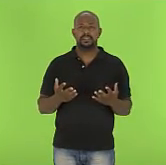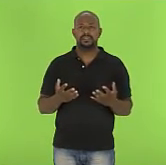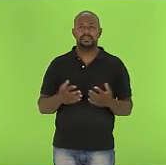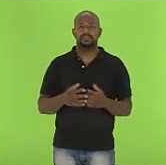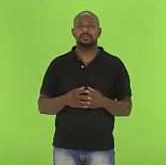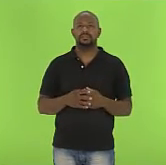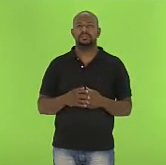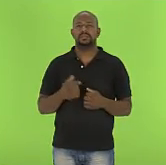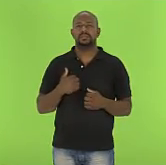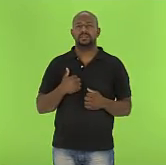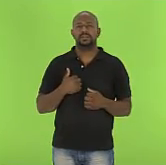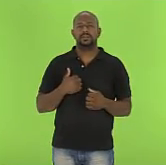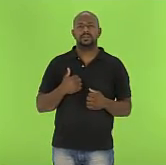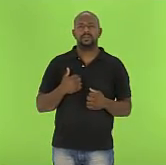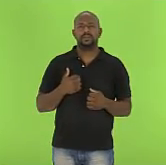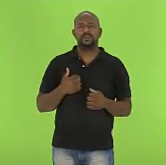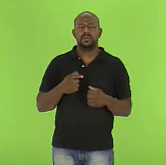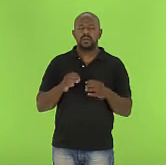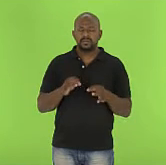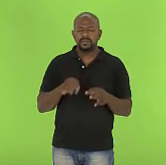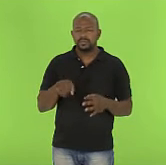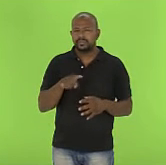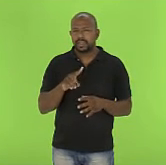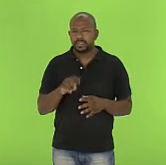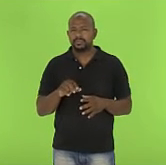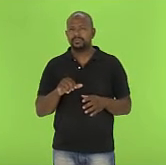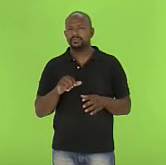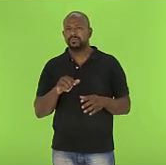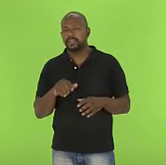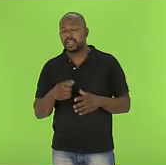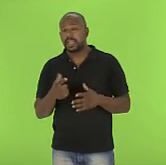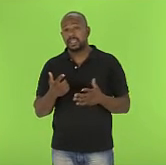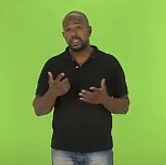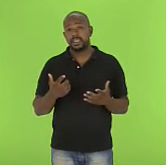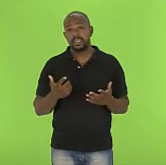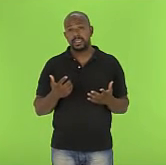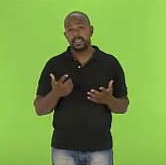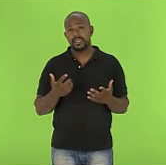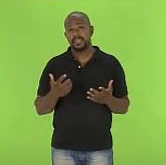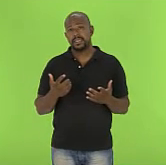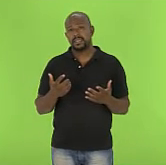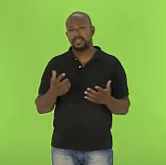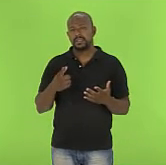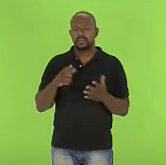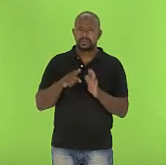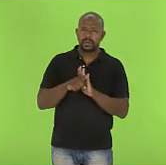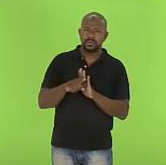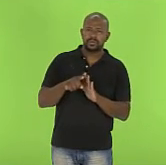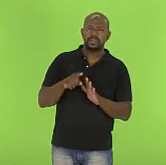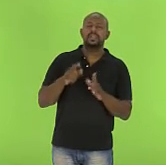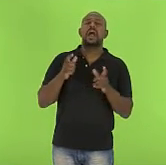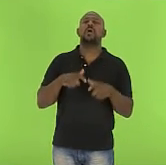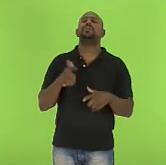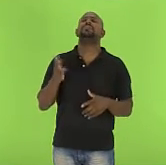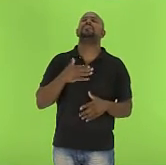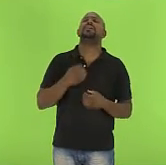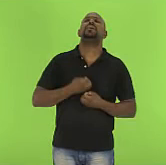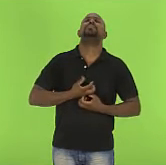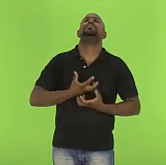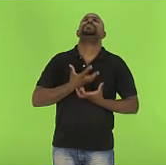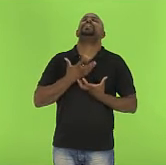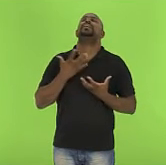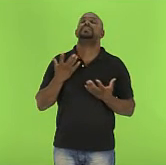e perguntou quanto tempo vai durar. E aqui tem uma pergunta, de onde veio